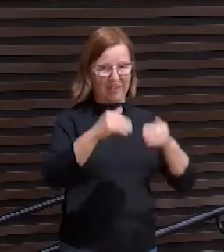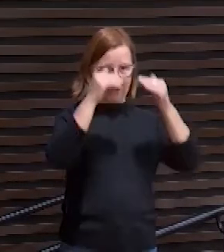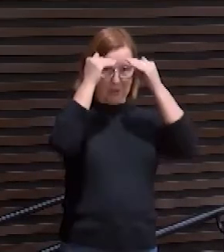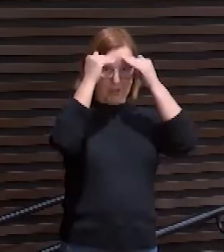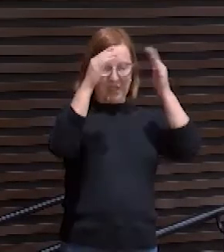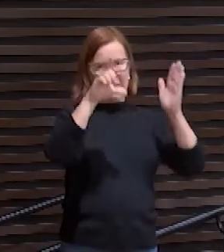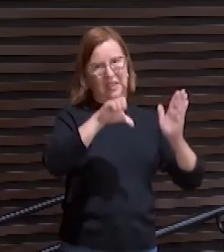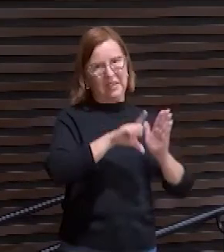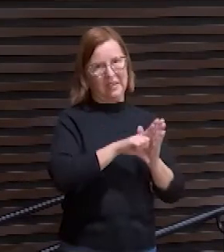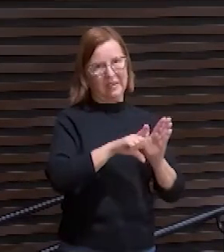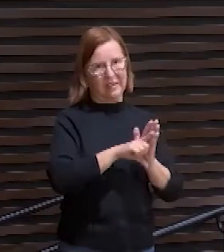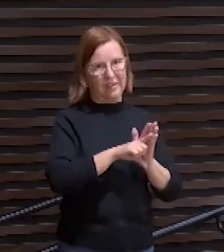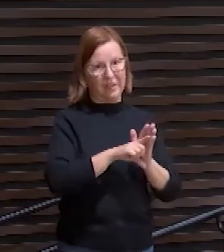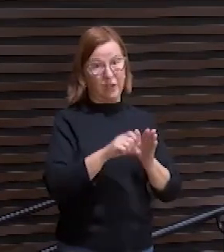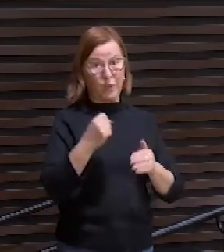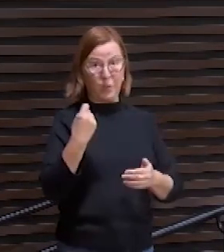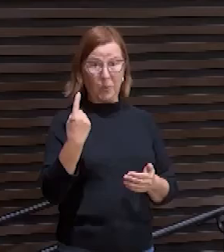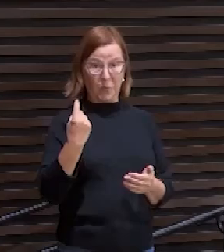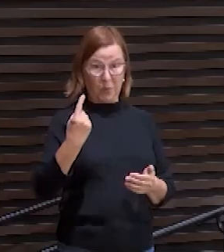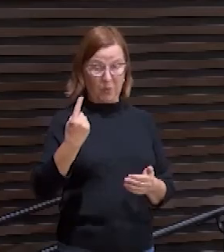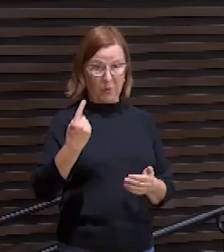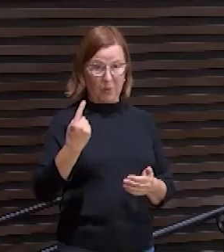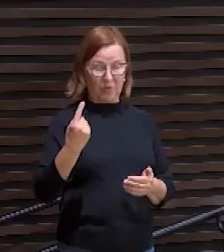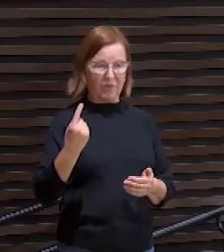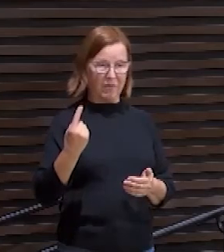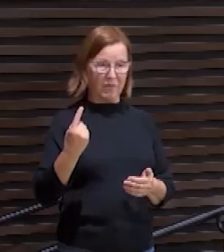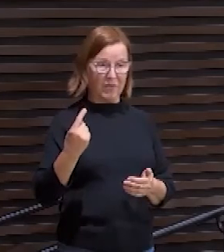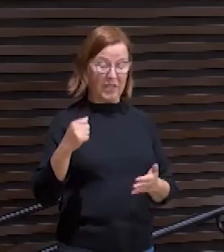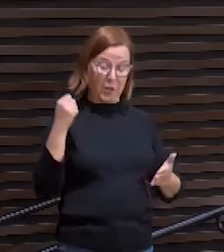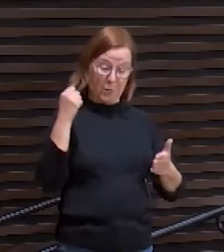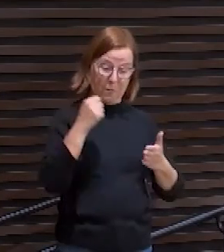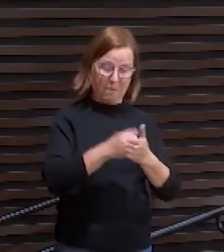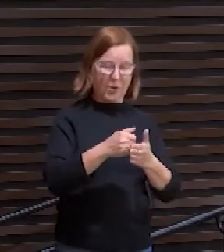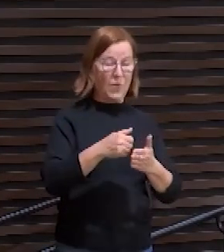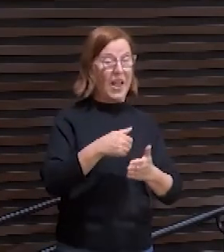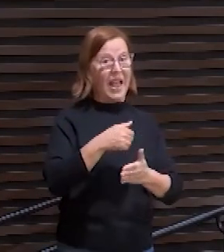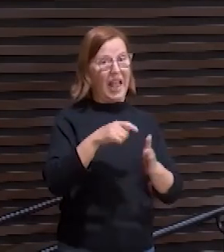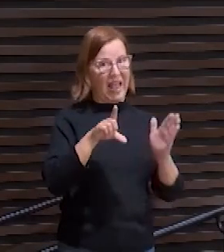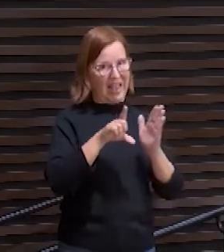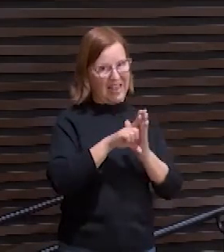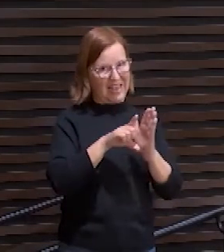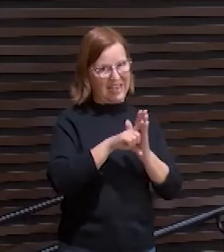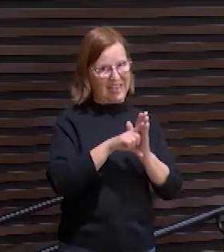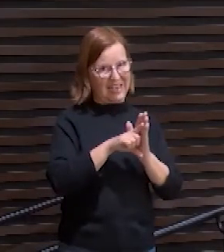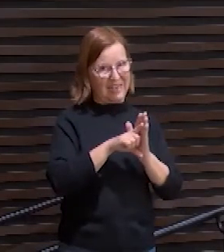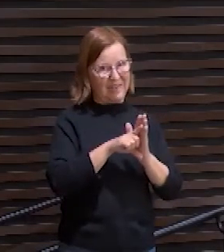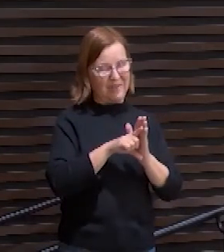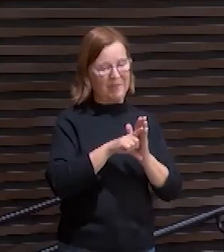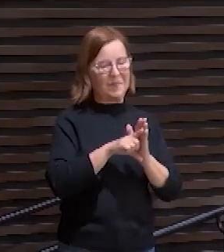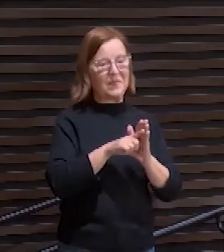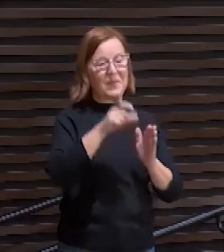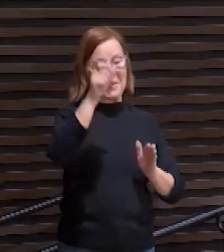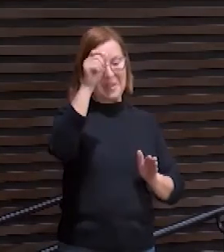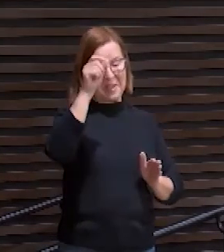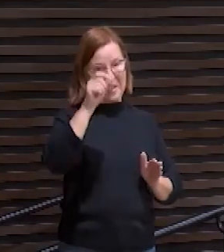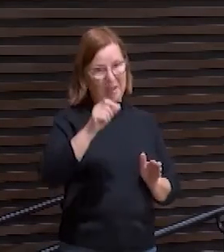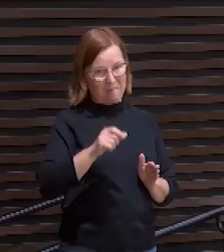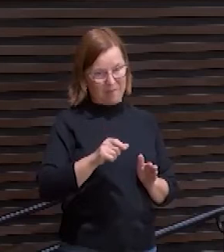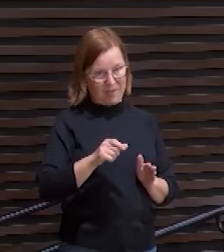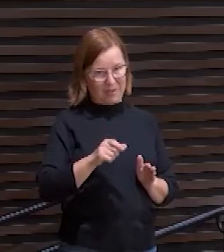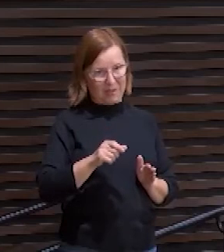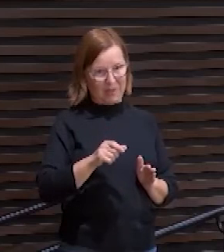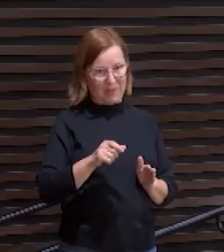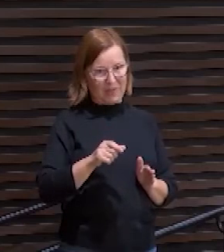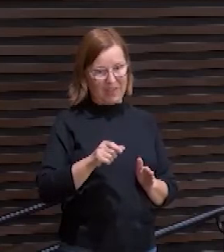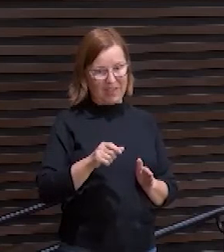lei. O único que cumpriu a lei foi exatamente a pessoa para quem o jovem